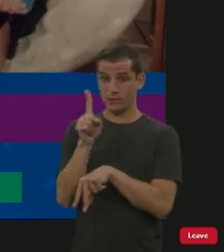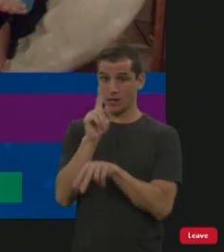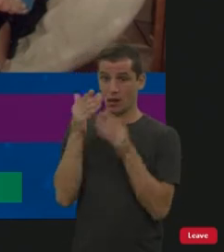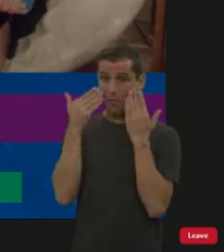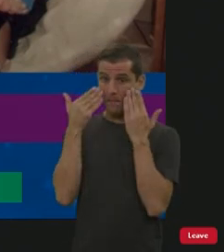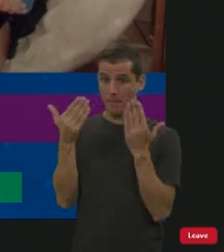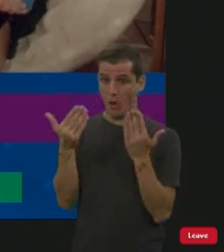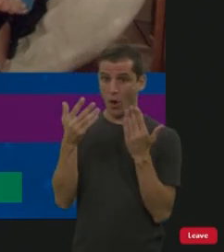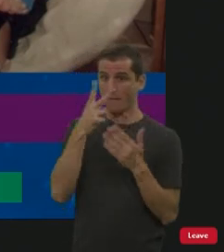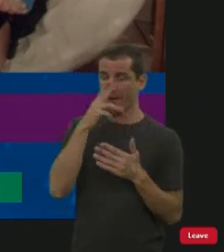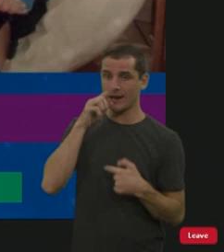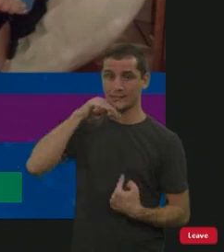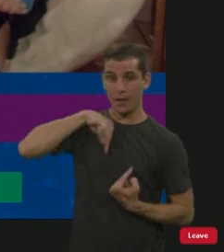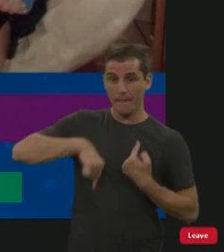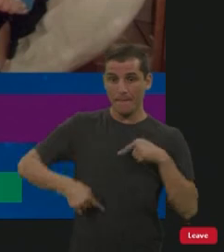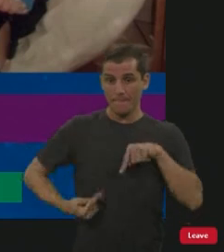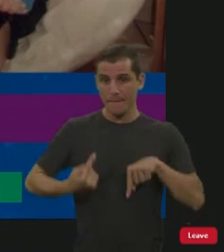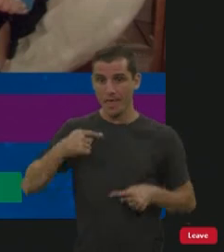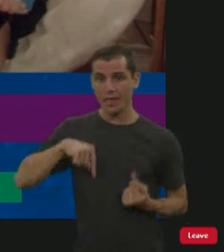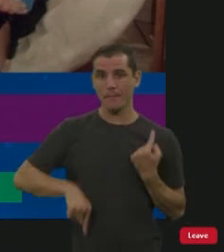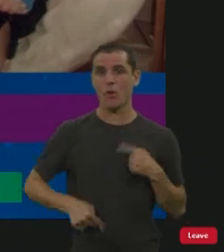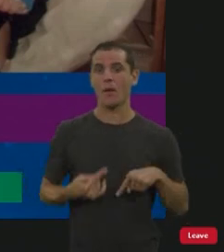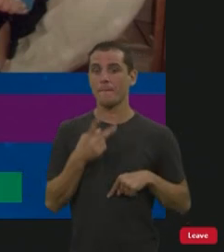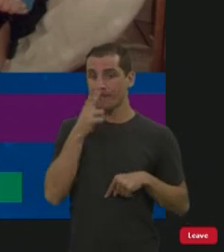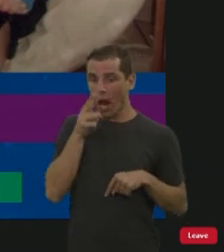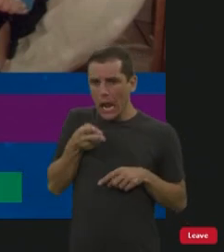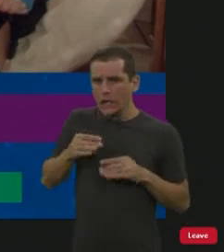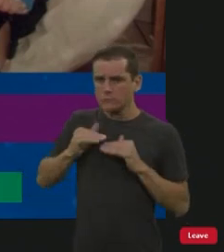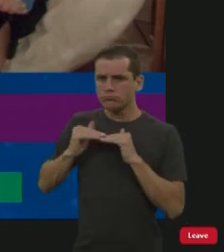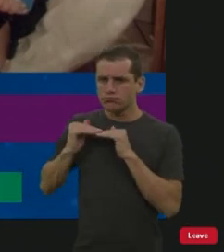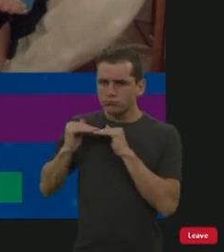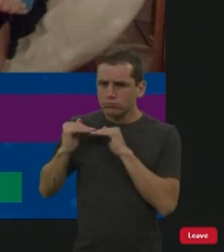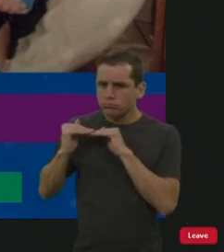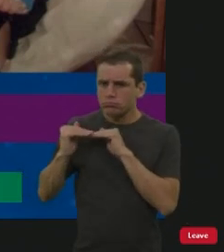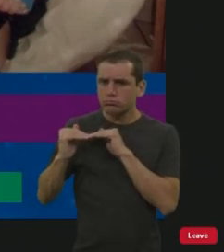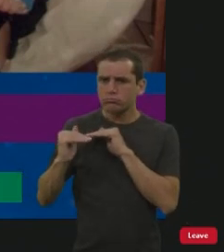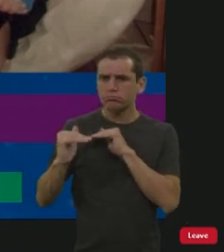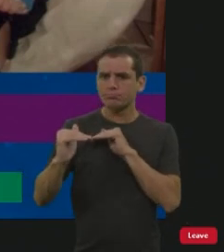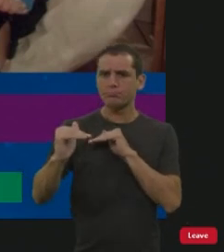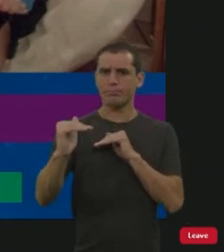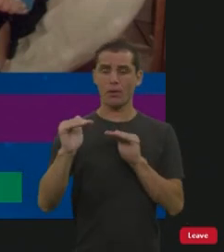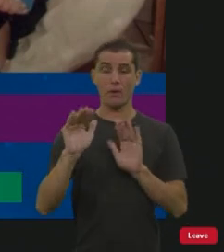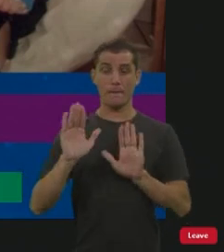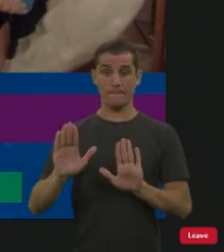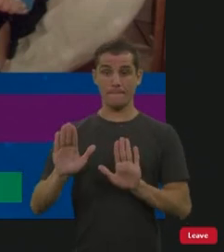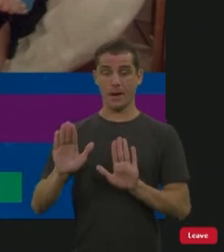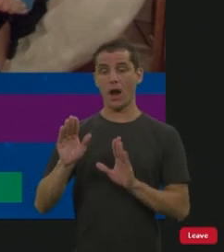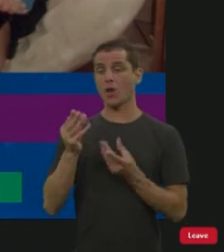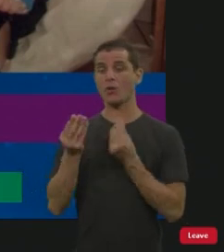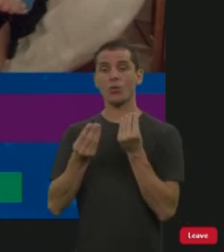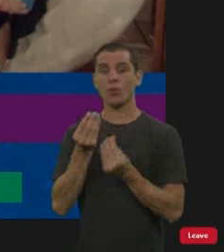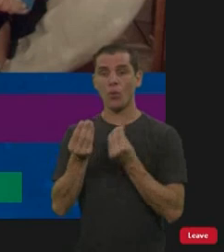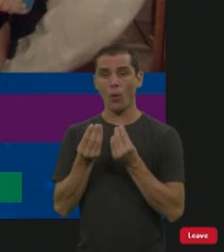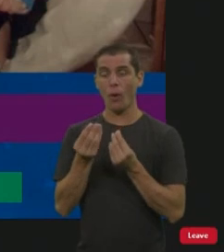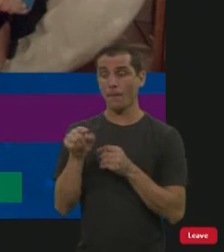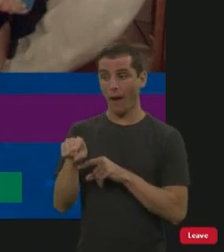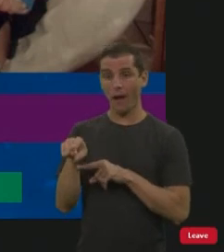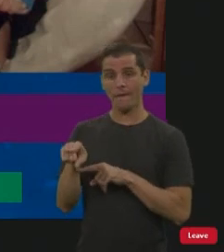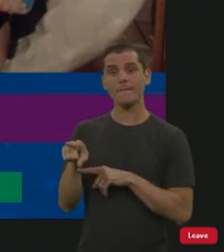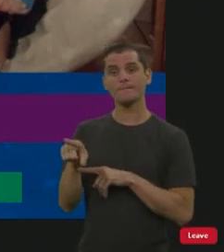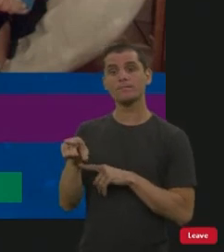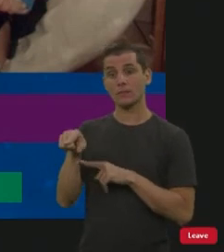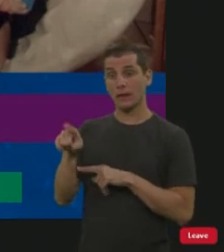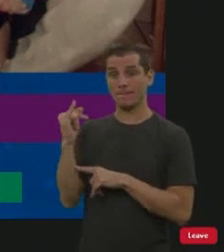estável metabolicamente, né? Quando a gente tem a compensação, é uma situação